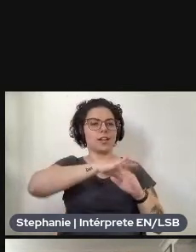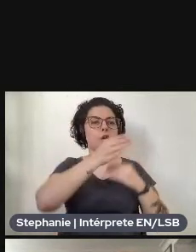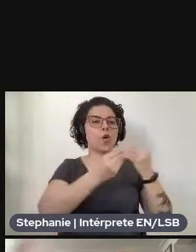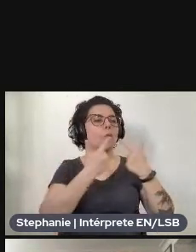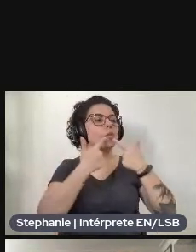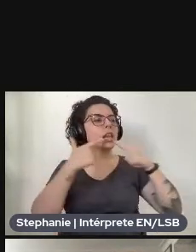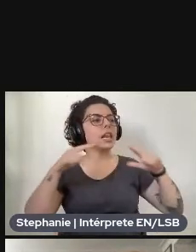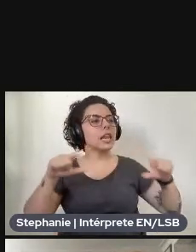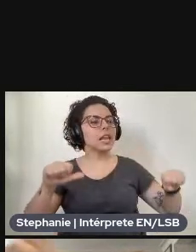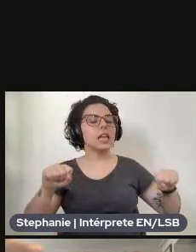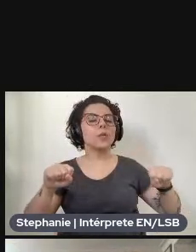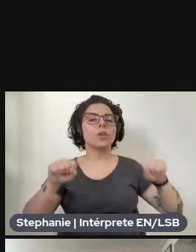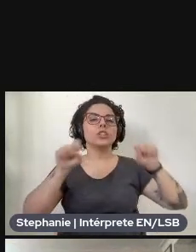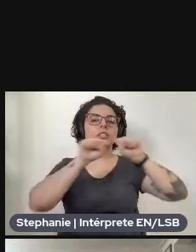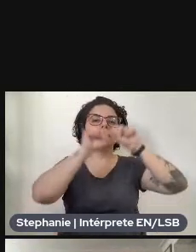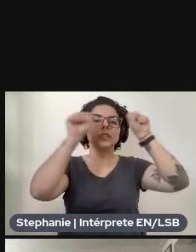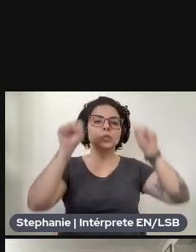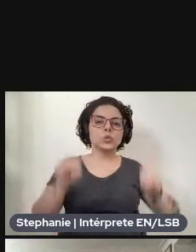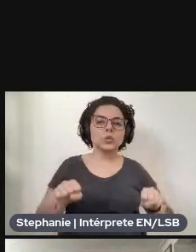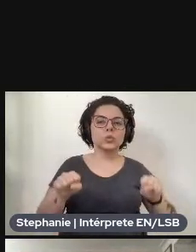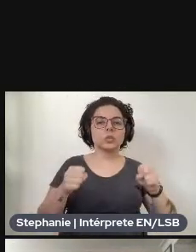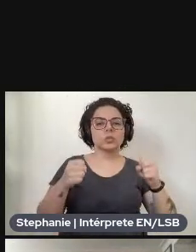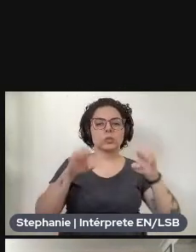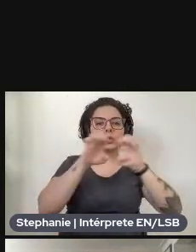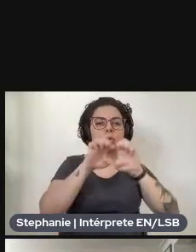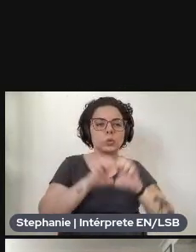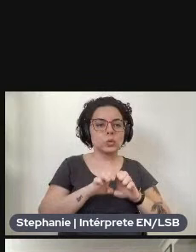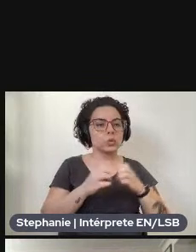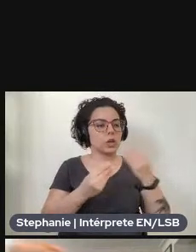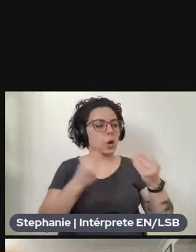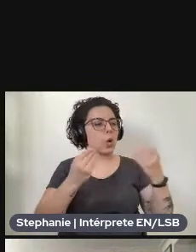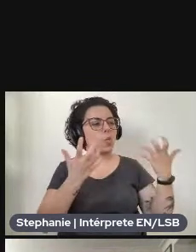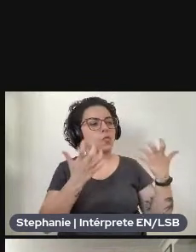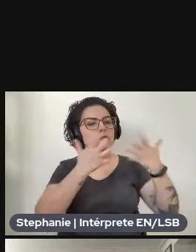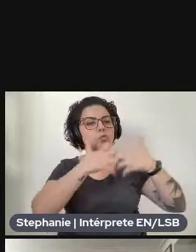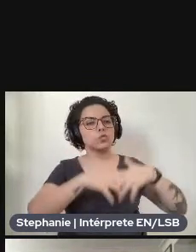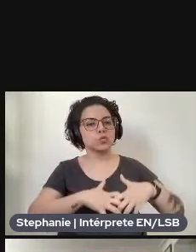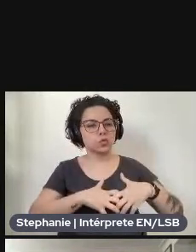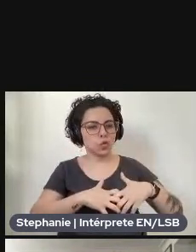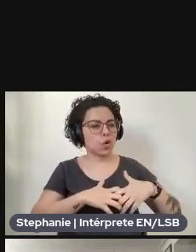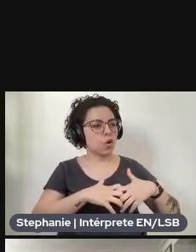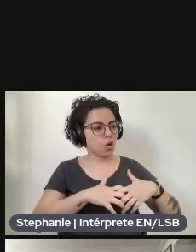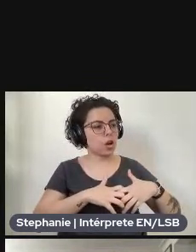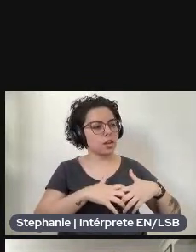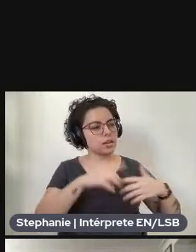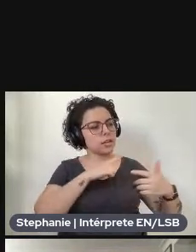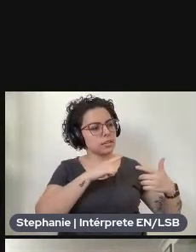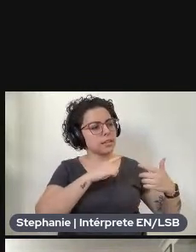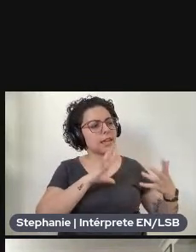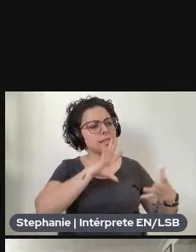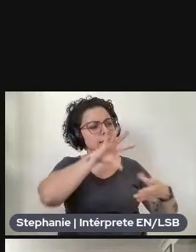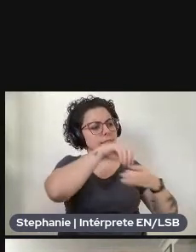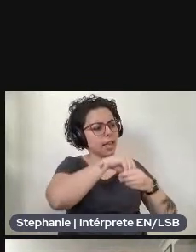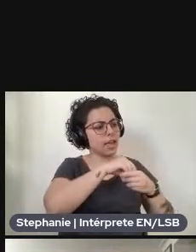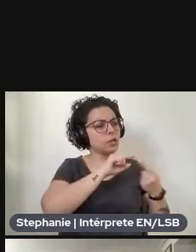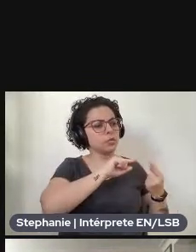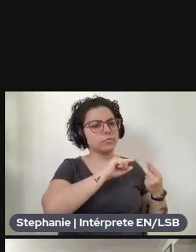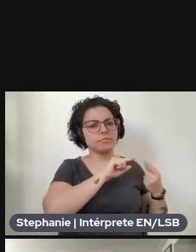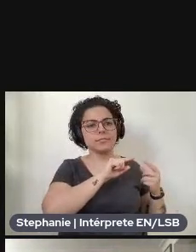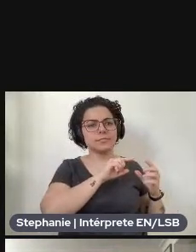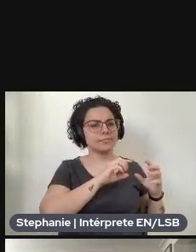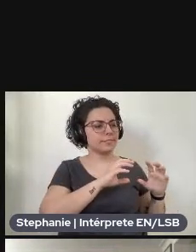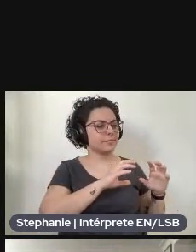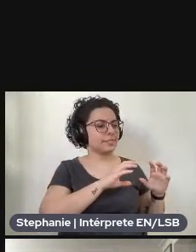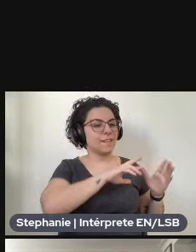sistema e como é que o sistema funciona enquanto rede de sistemas ou sistemas